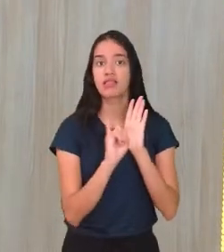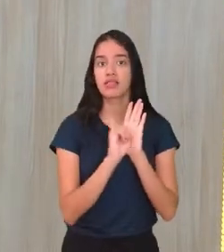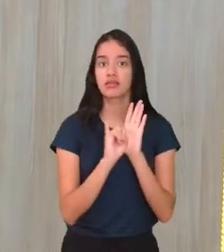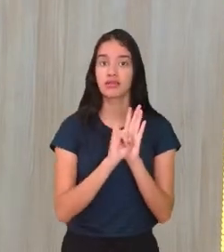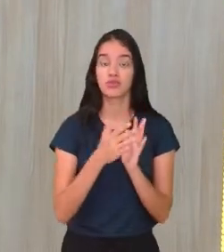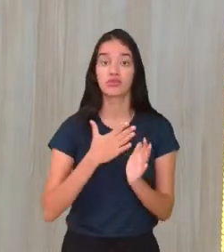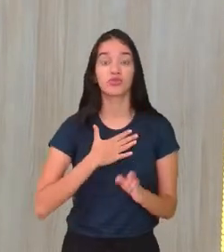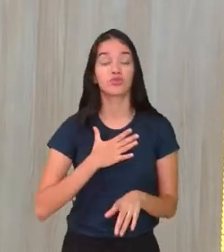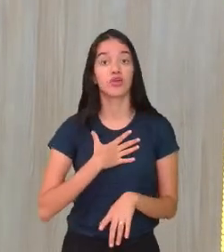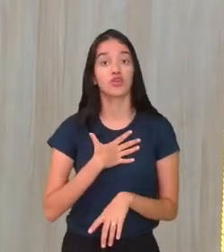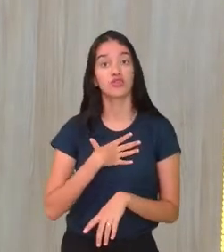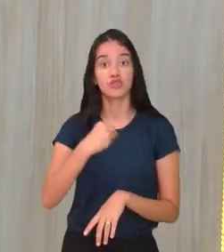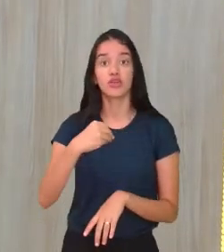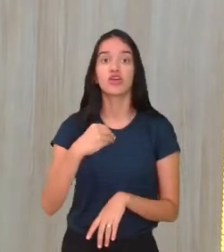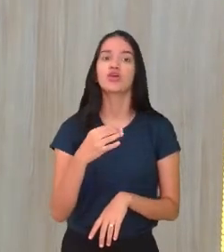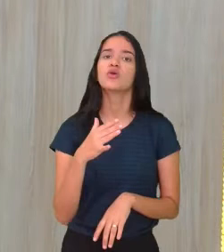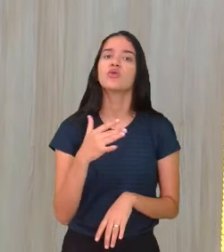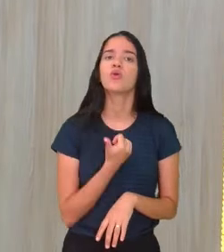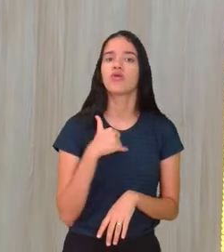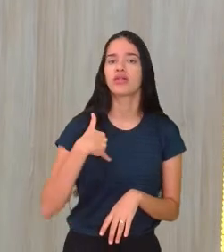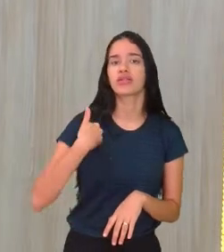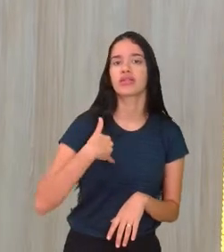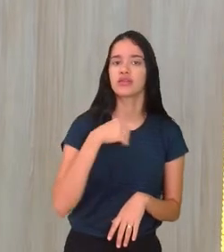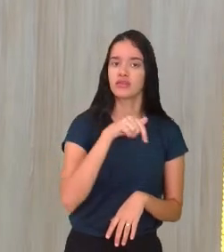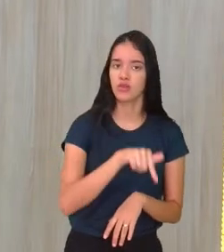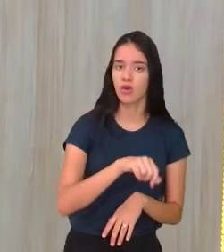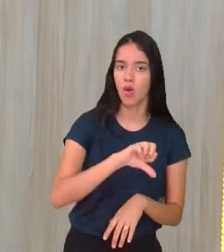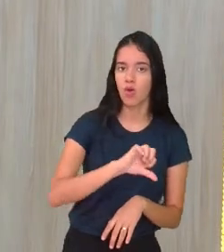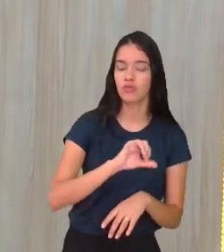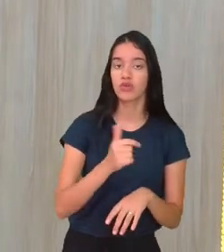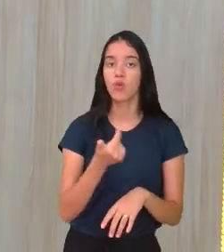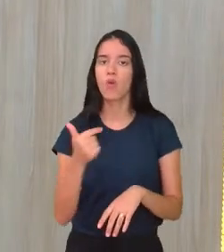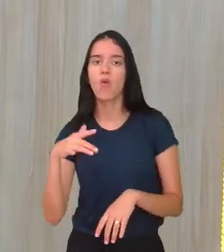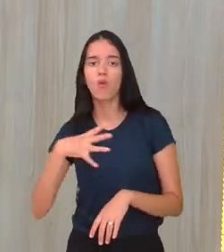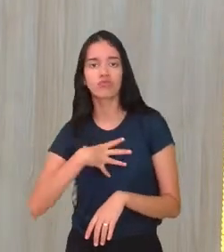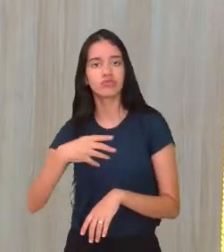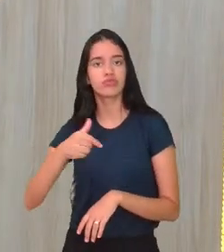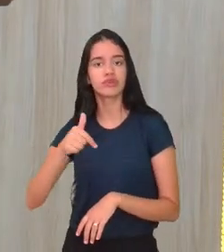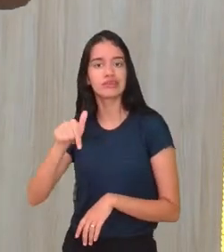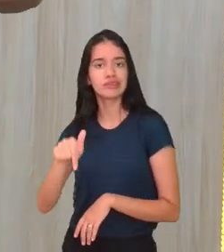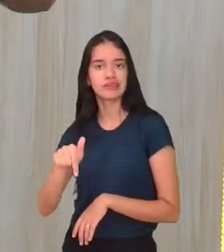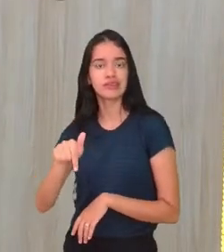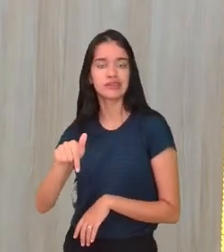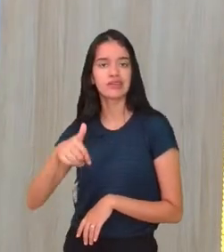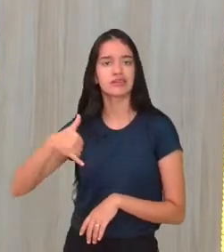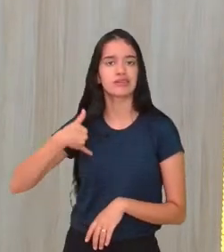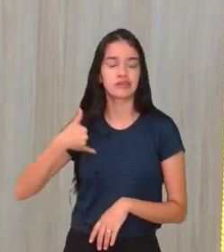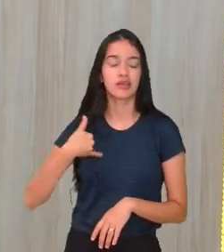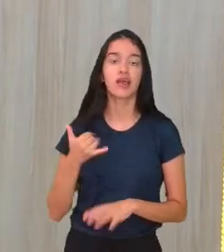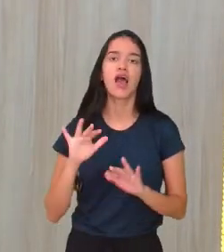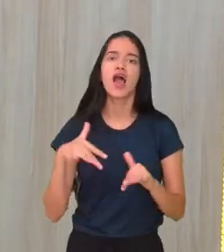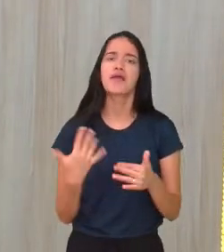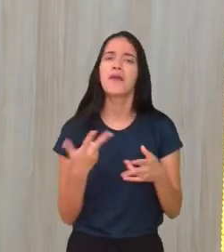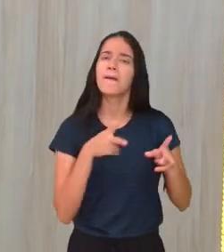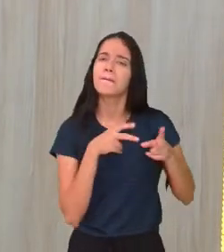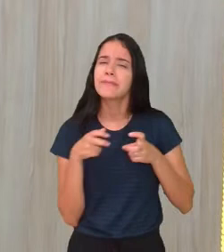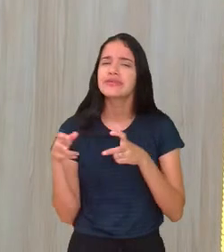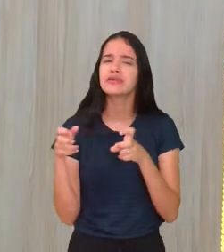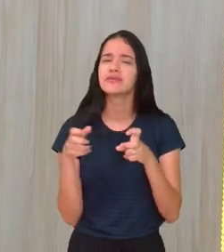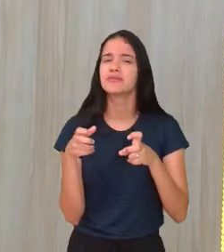filhos, o RG. Um tem 9 anos e o outro tem 7 anos. E aí eu observei que o número do RG